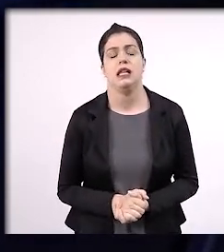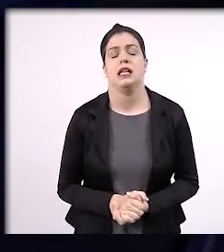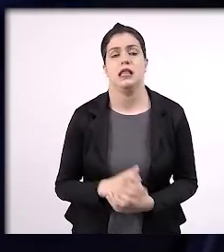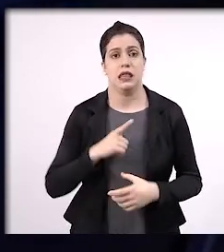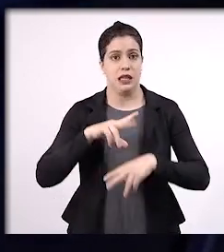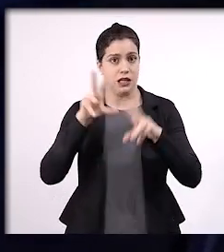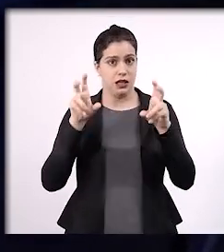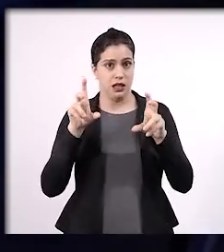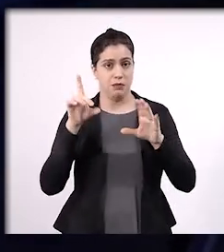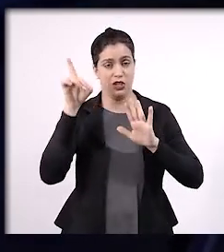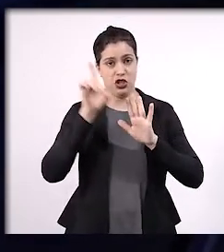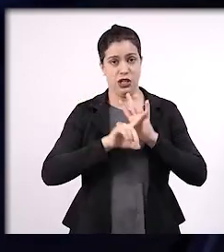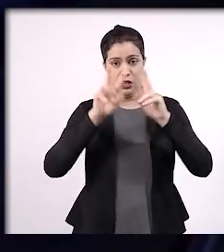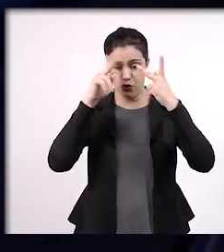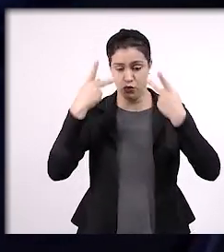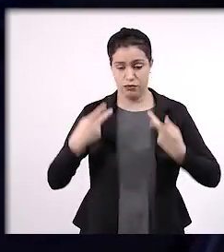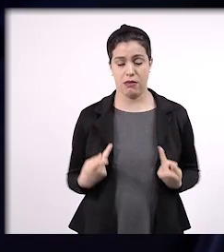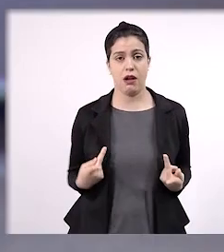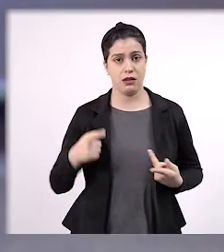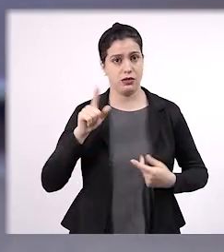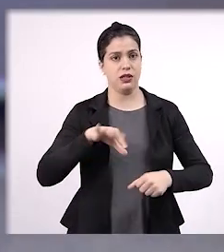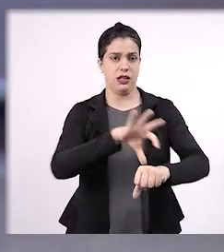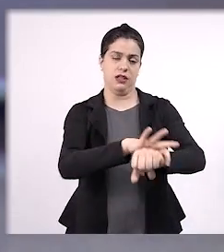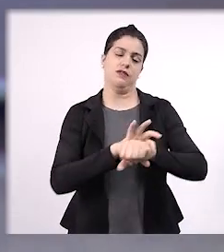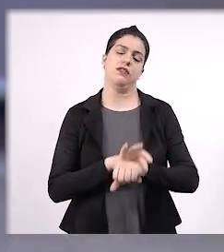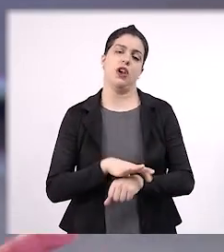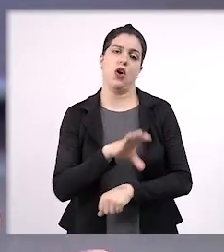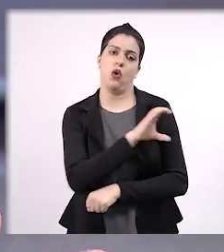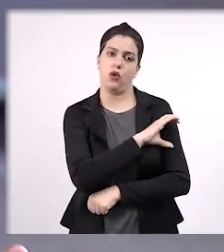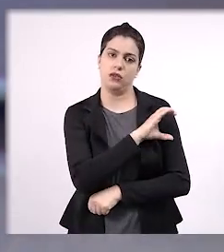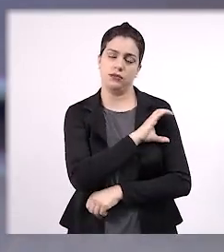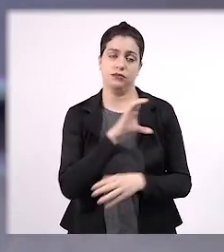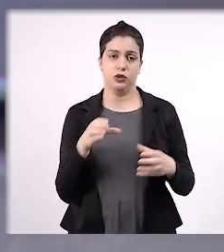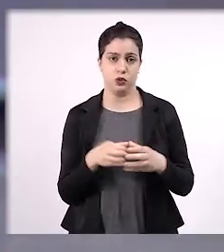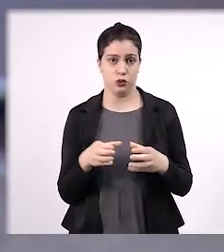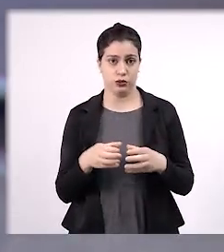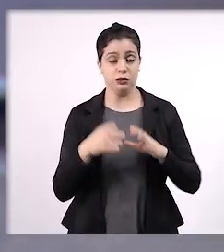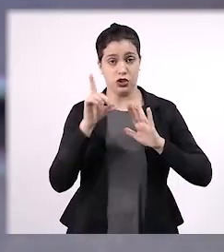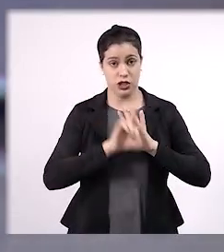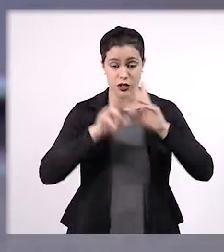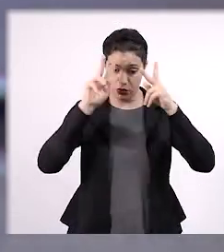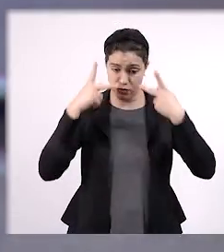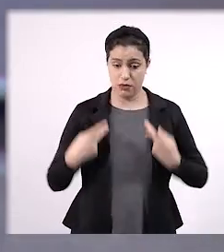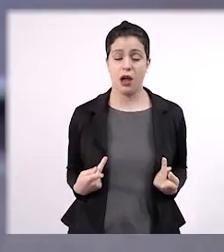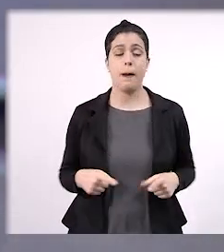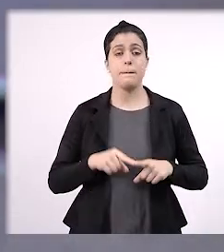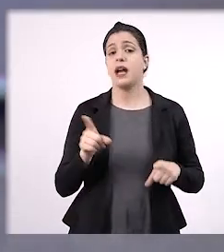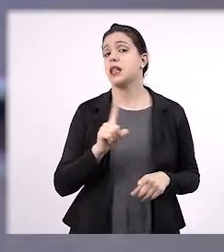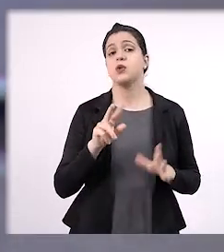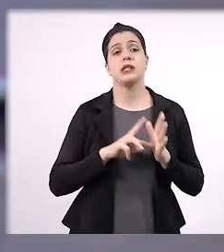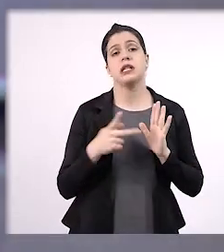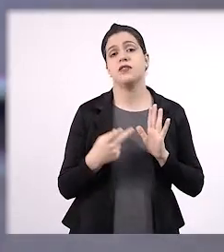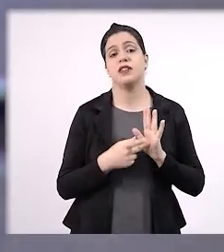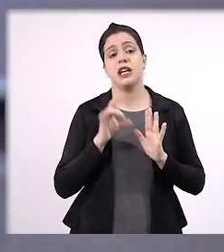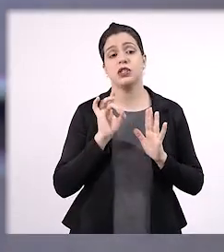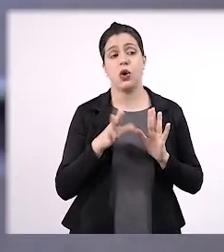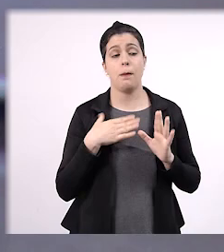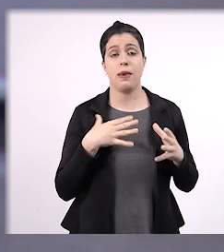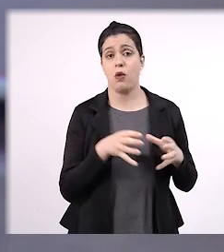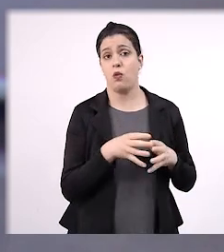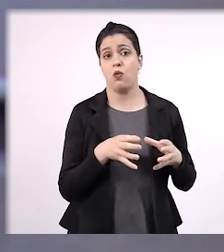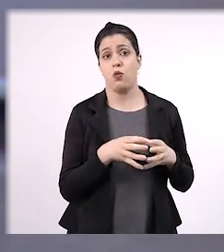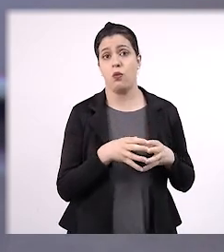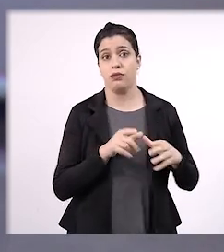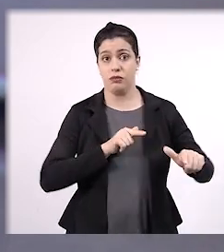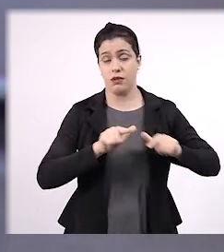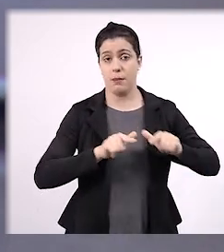direitos humanos, né? Conta pra gente essa novidade. Então, Radamés, na verdade, assim, quando se fala em defesa de direitos humanos, se fala em defensoria. Eu sou